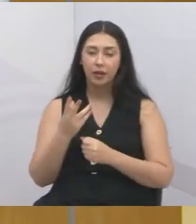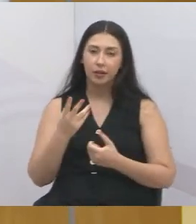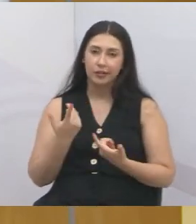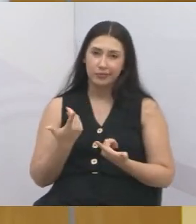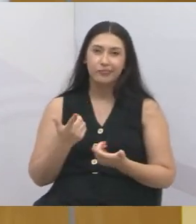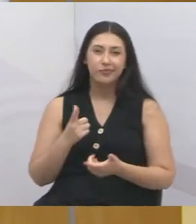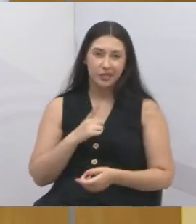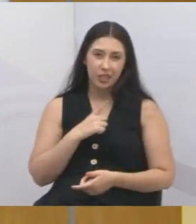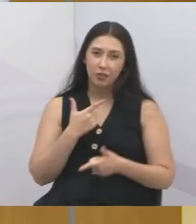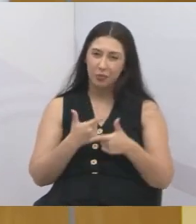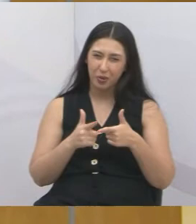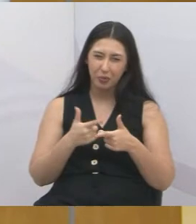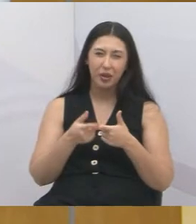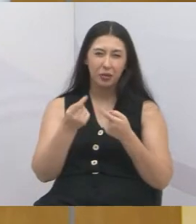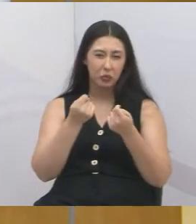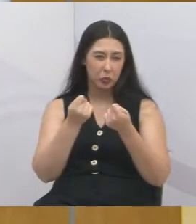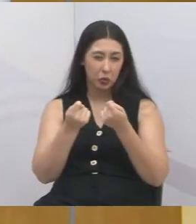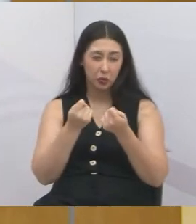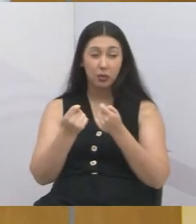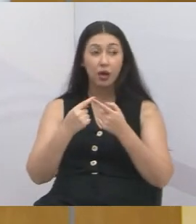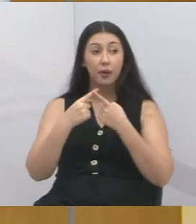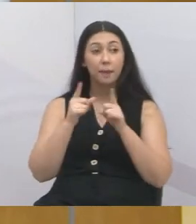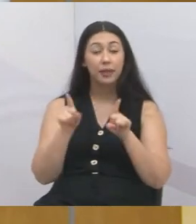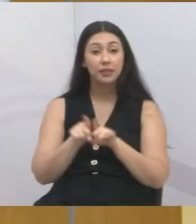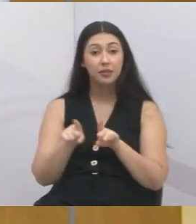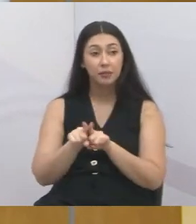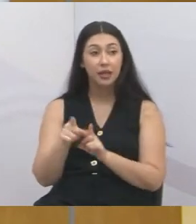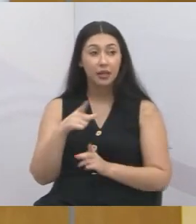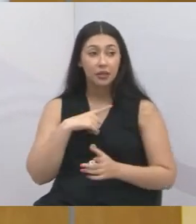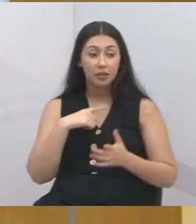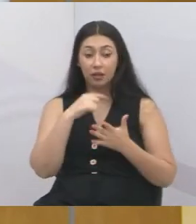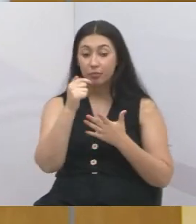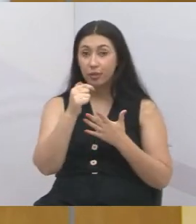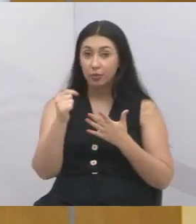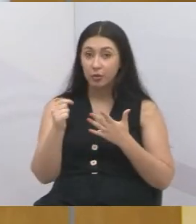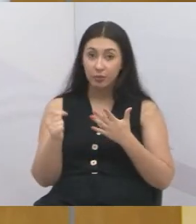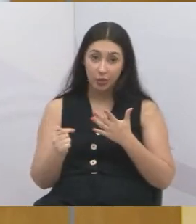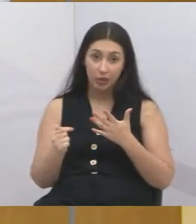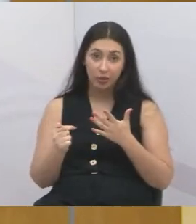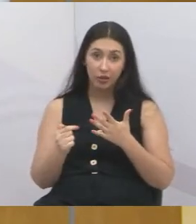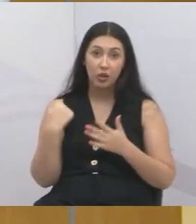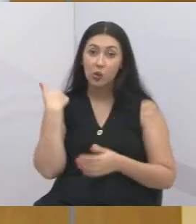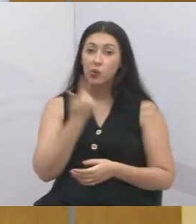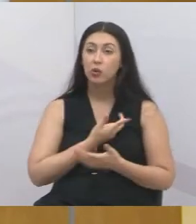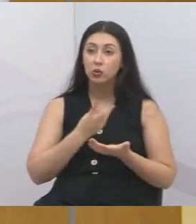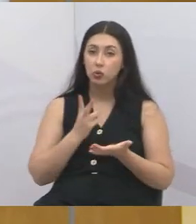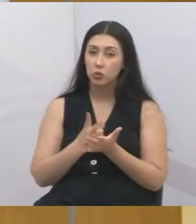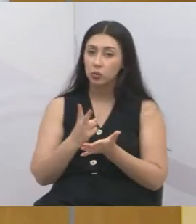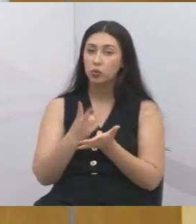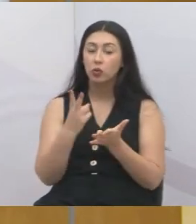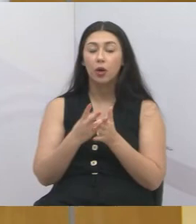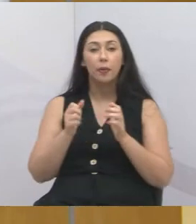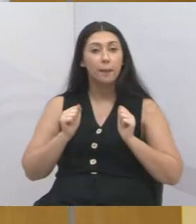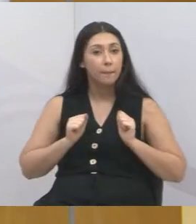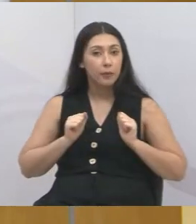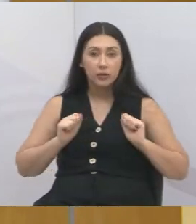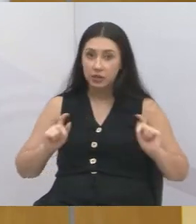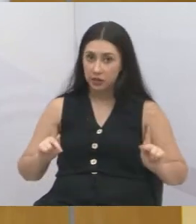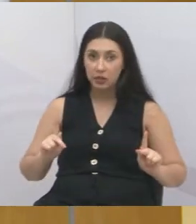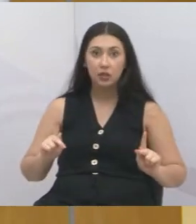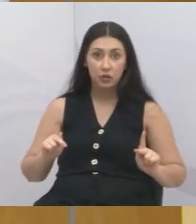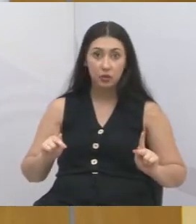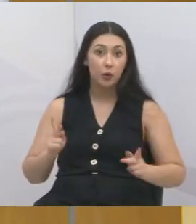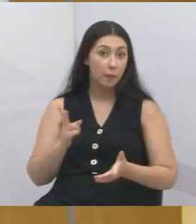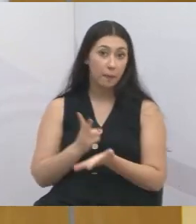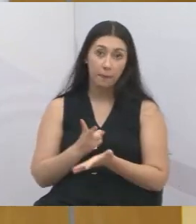econômicas, porém, existem as ressalvas. Tanto é que nós continuamos aposentando e aposentamos as